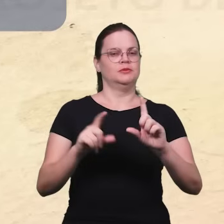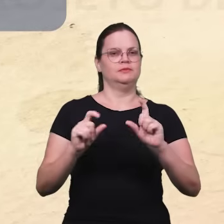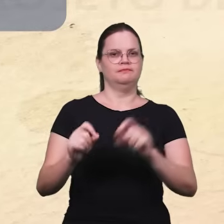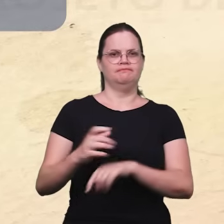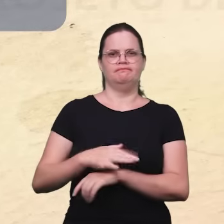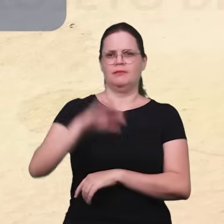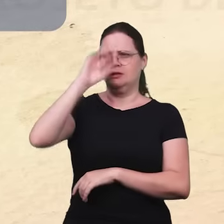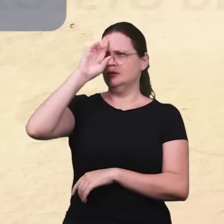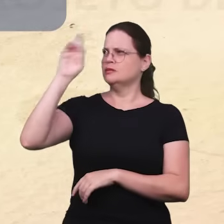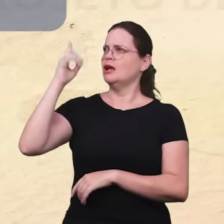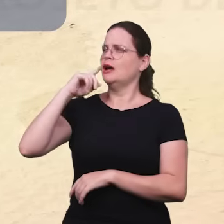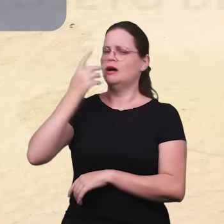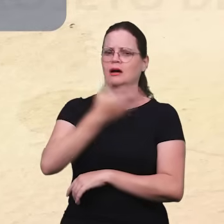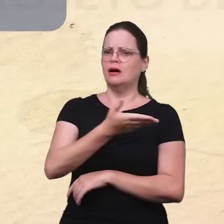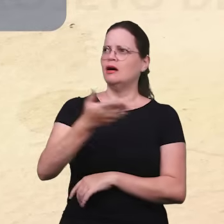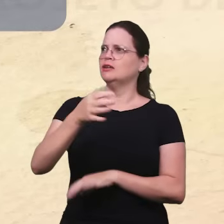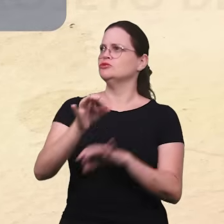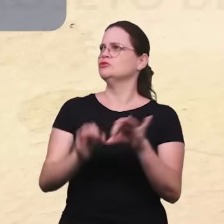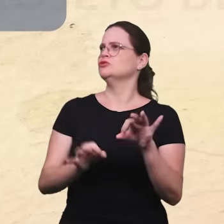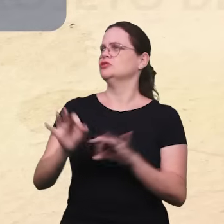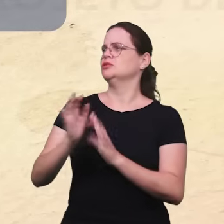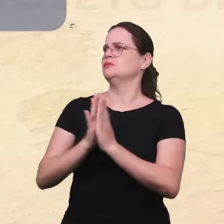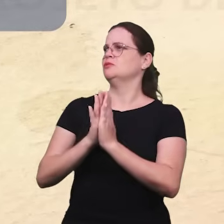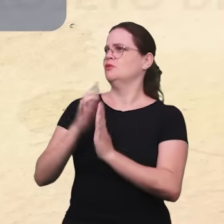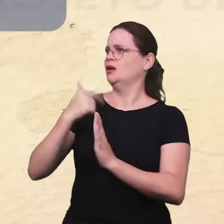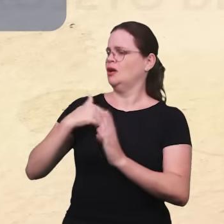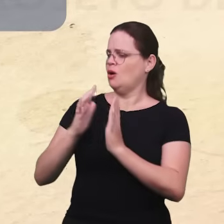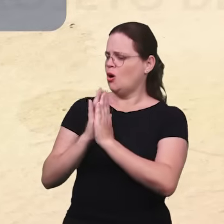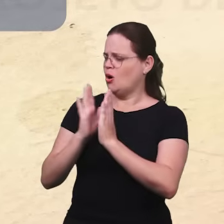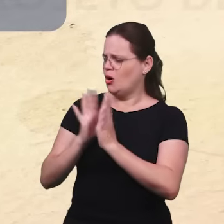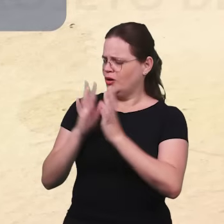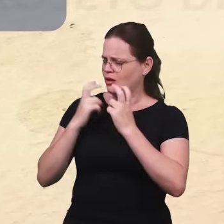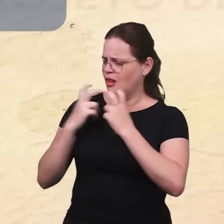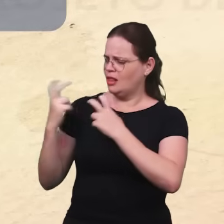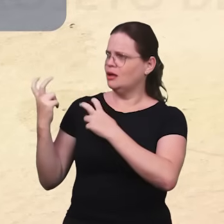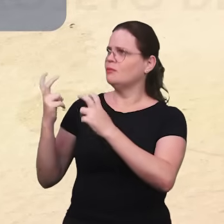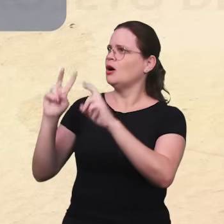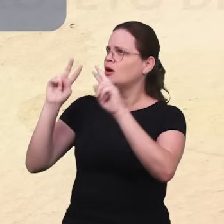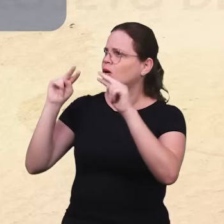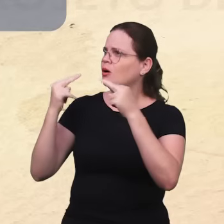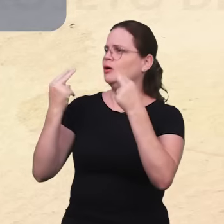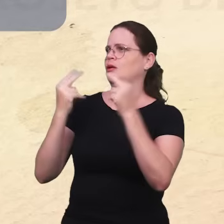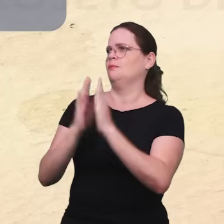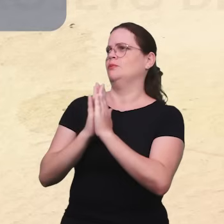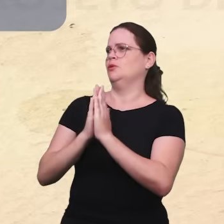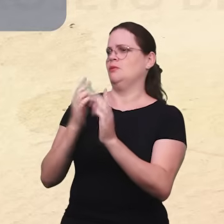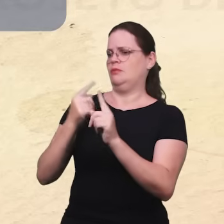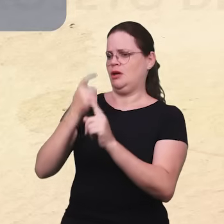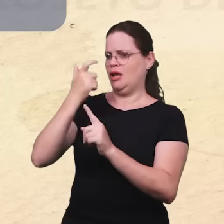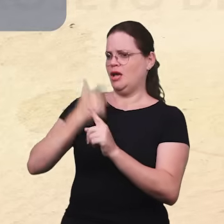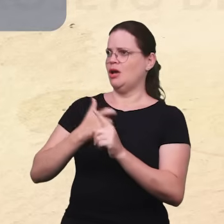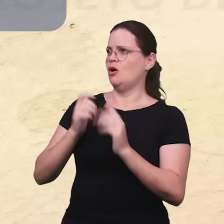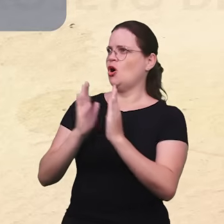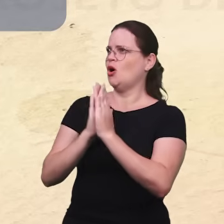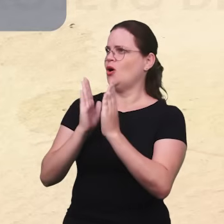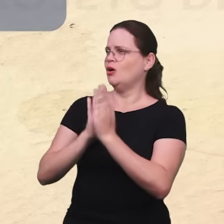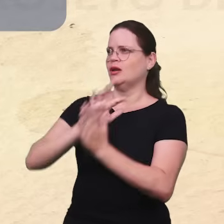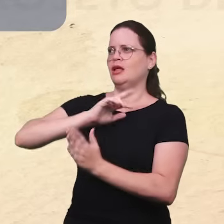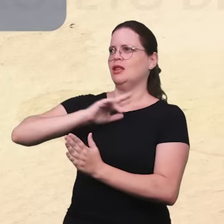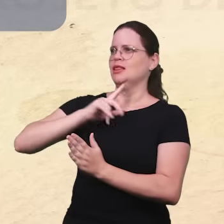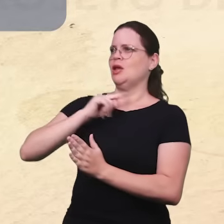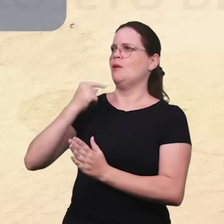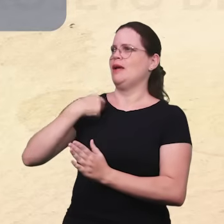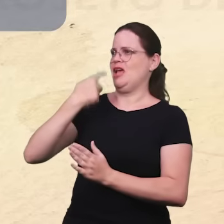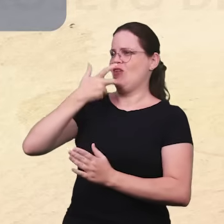a justiça e atende ao meu clamor. Dá ouvidos à minha oração, que não é feita com